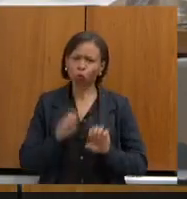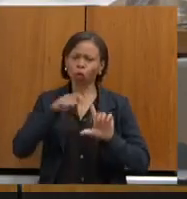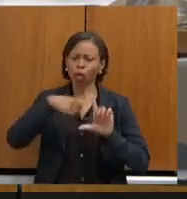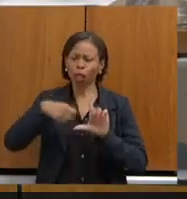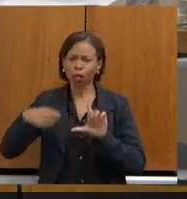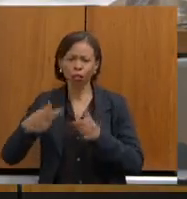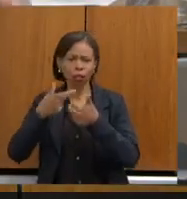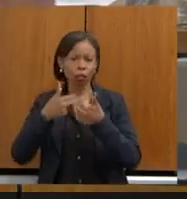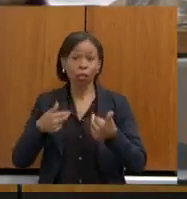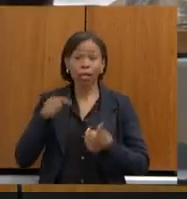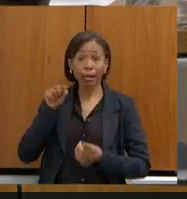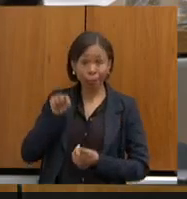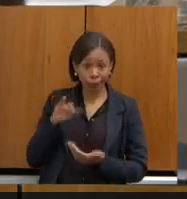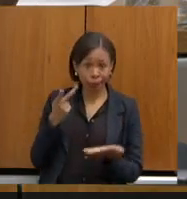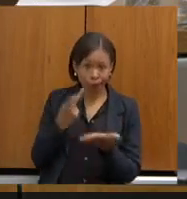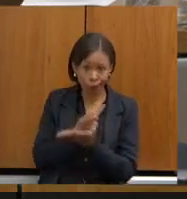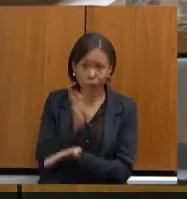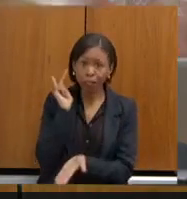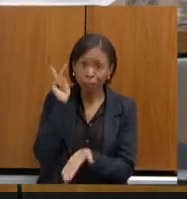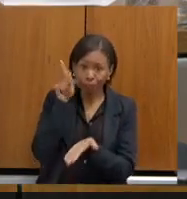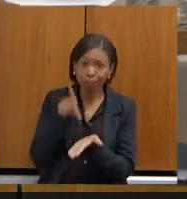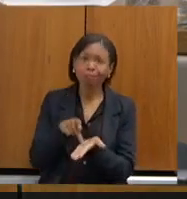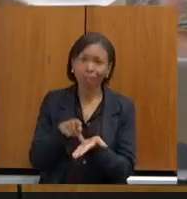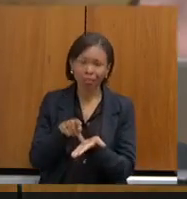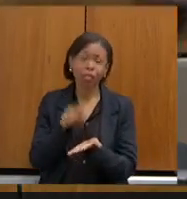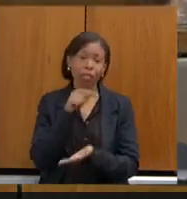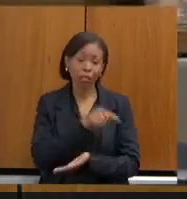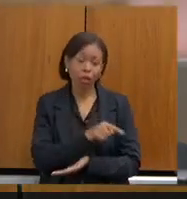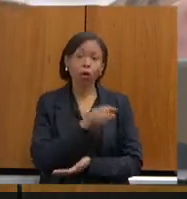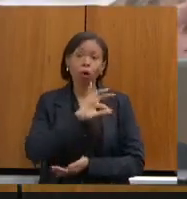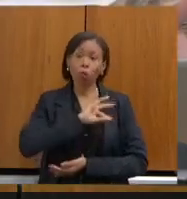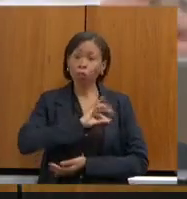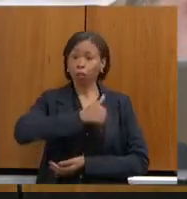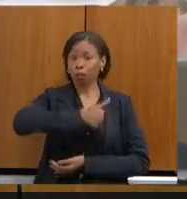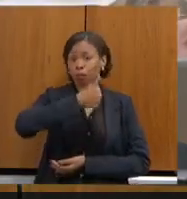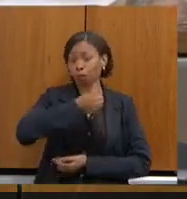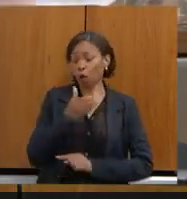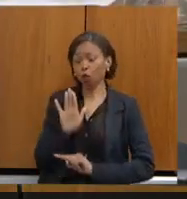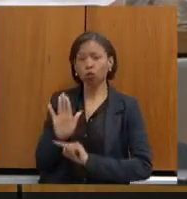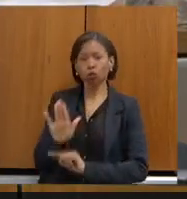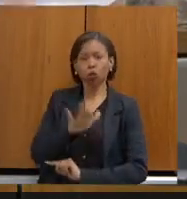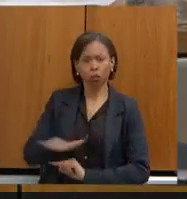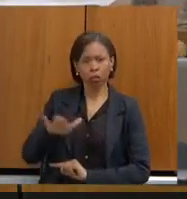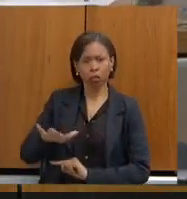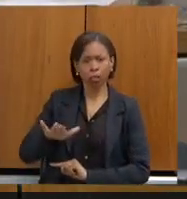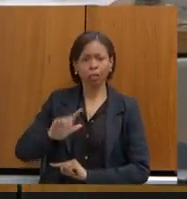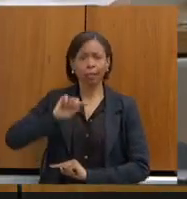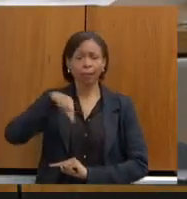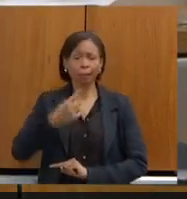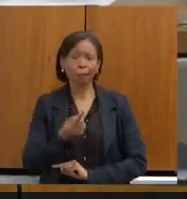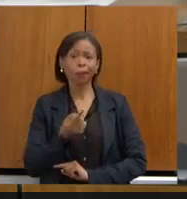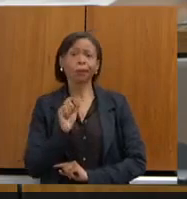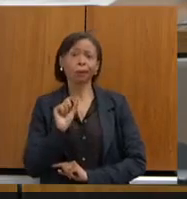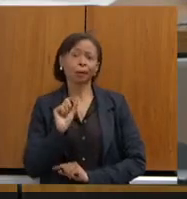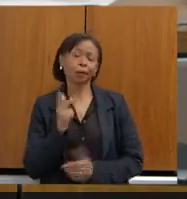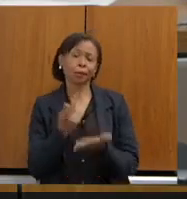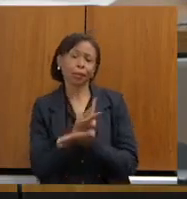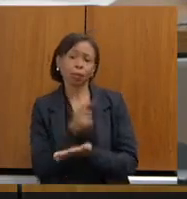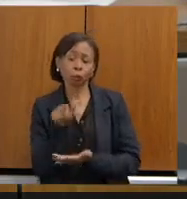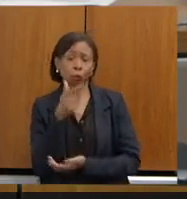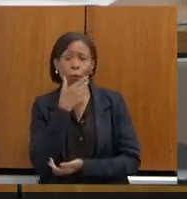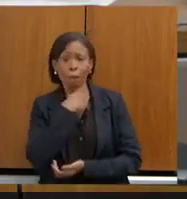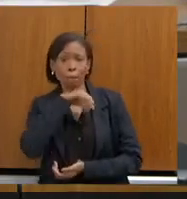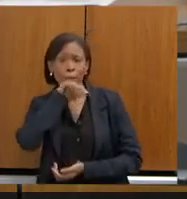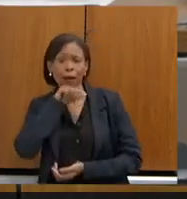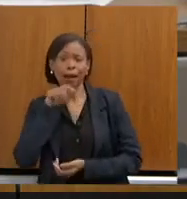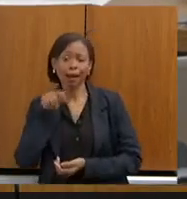isso é caso real esse policial depois foi lá e tomou as medidas não cara tava nervoso dentro de casa vários dias sem dar comida para os meninos e